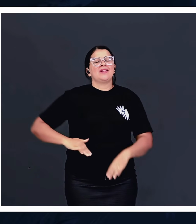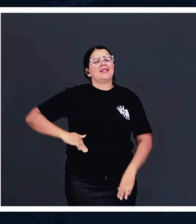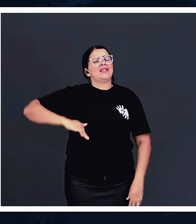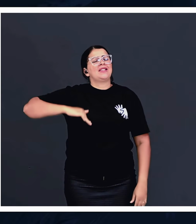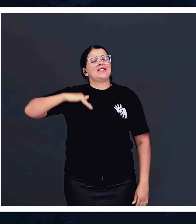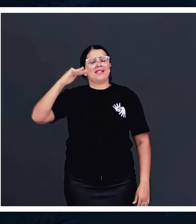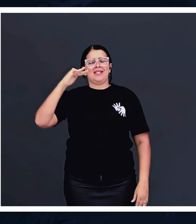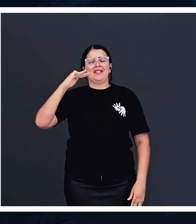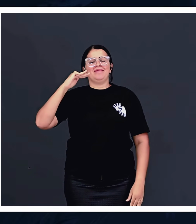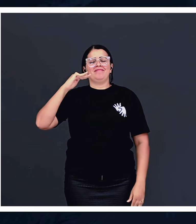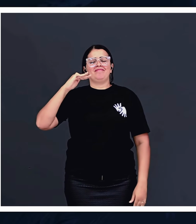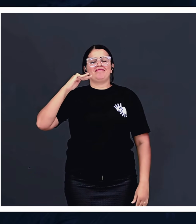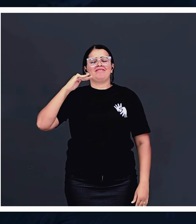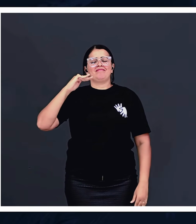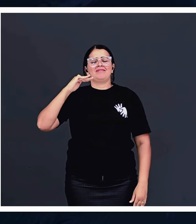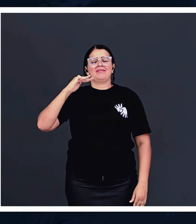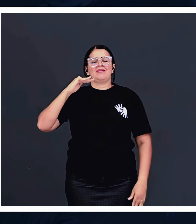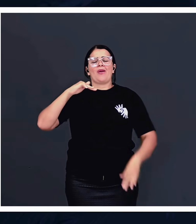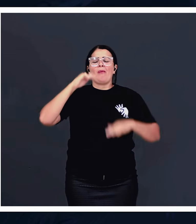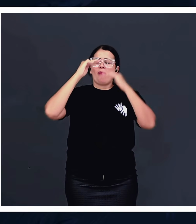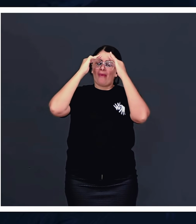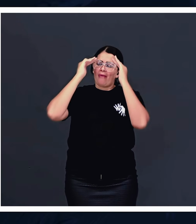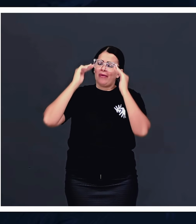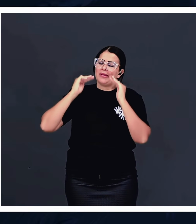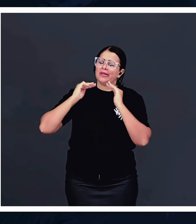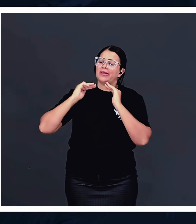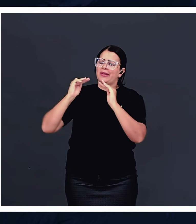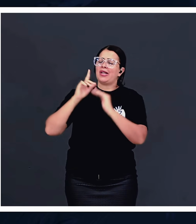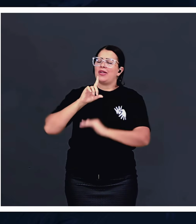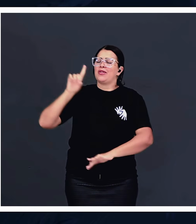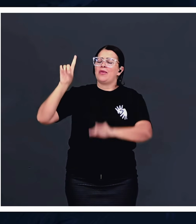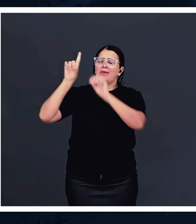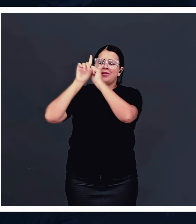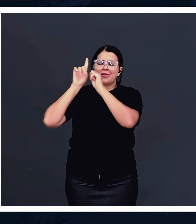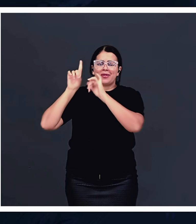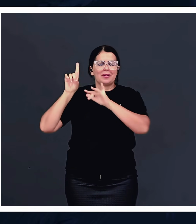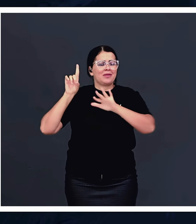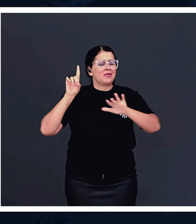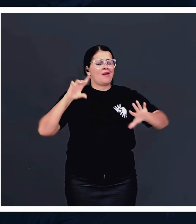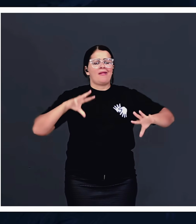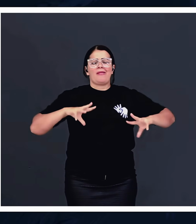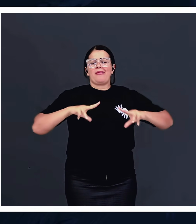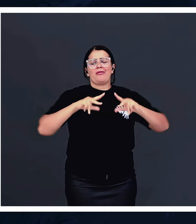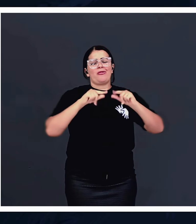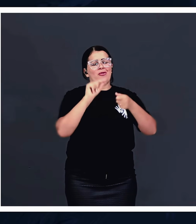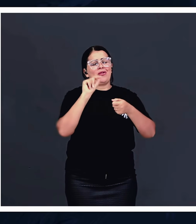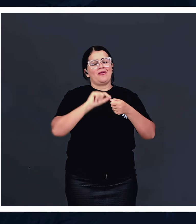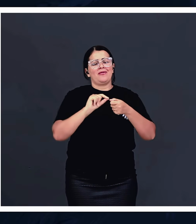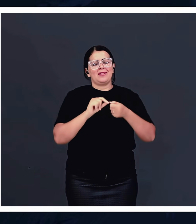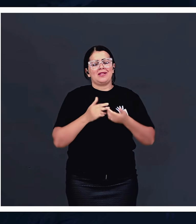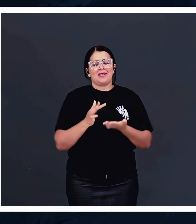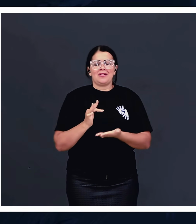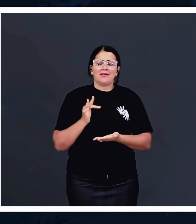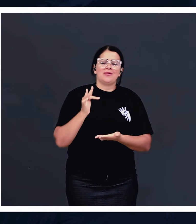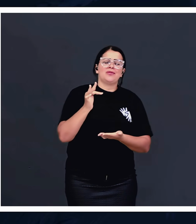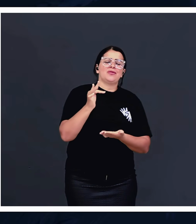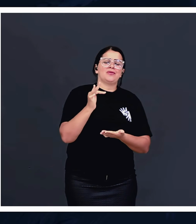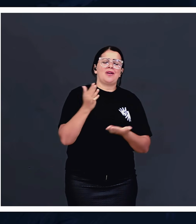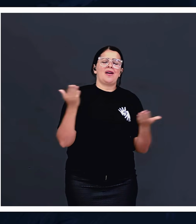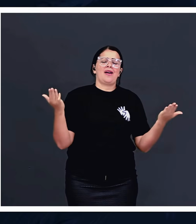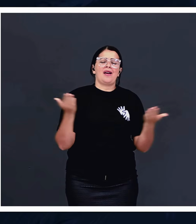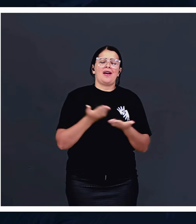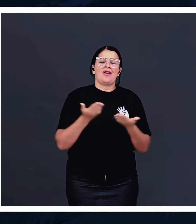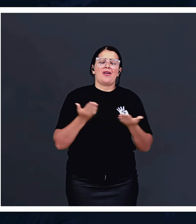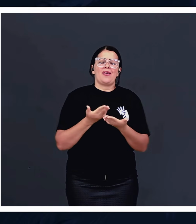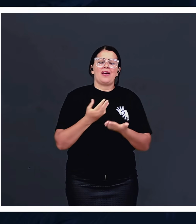forma virtuosa e o Senhor possa abençoá-la em tudo que ela fizer. Nós